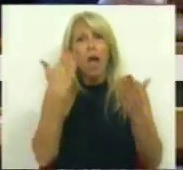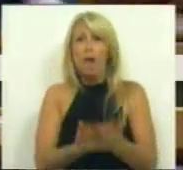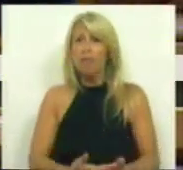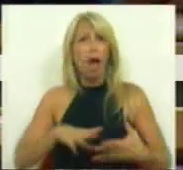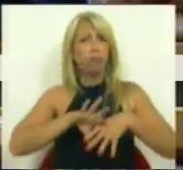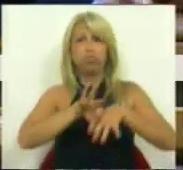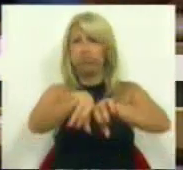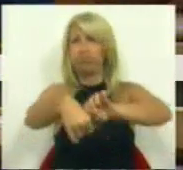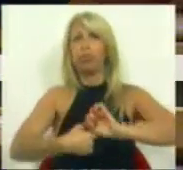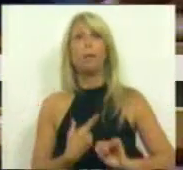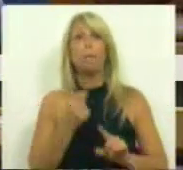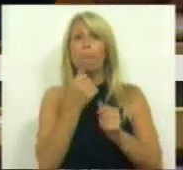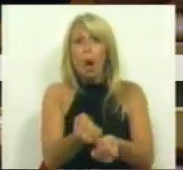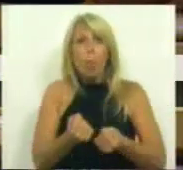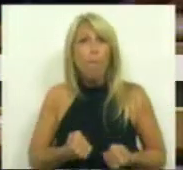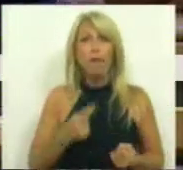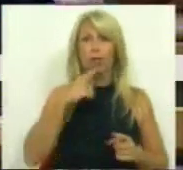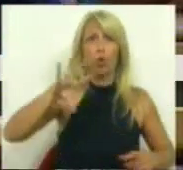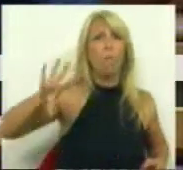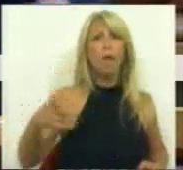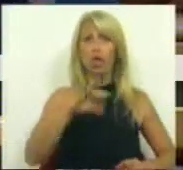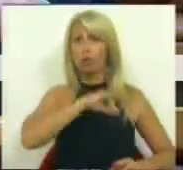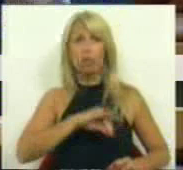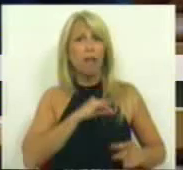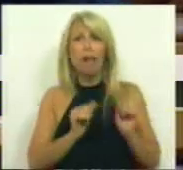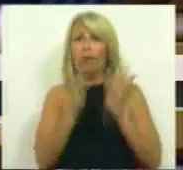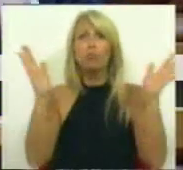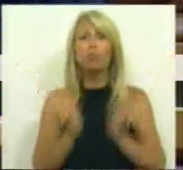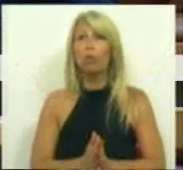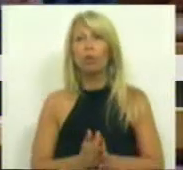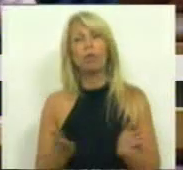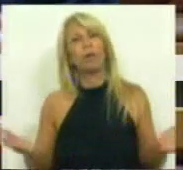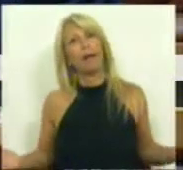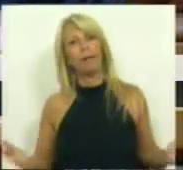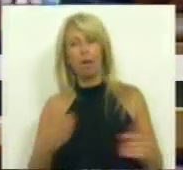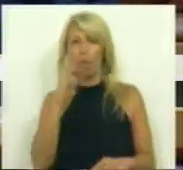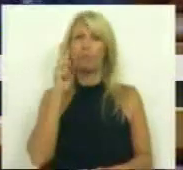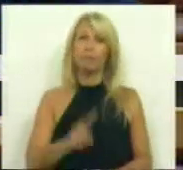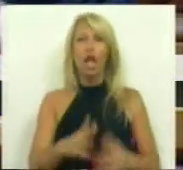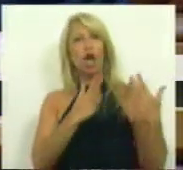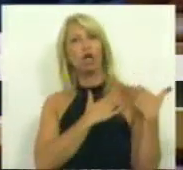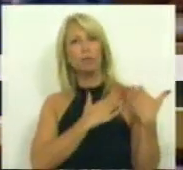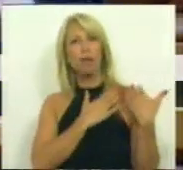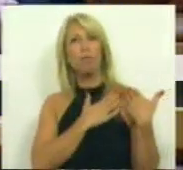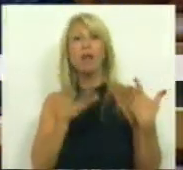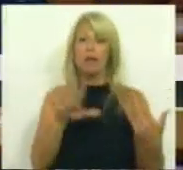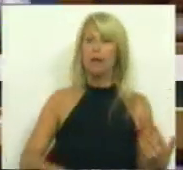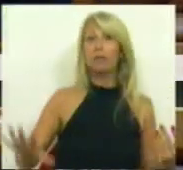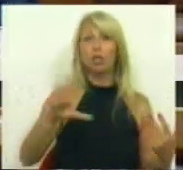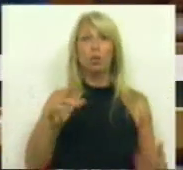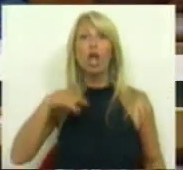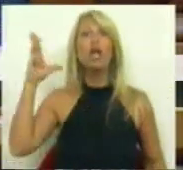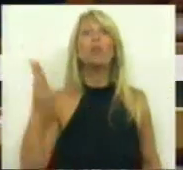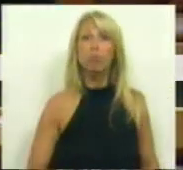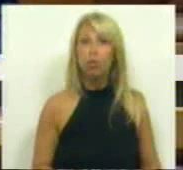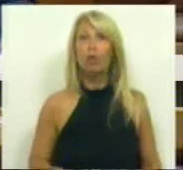das poupanças acumuladas no país, dos salários, de tudo isso. Portanto, encaramos responsavelmente as circunstâncias em que Portugal